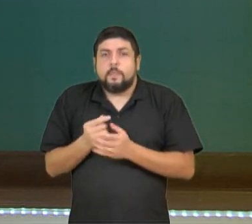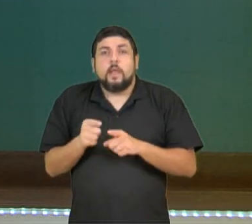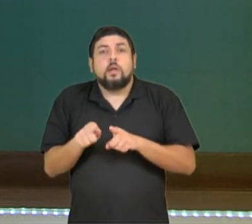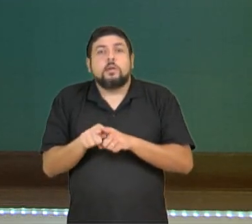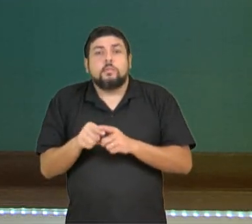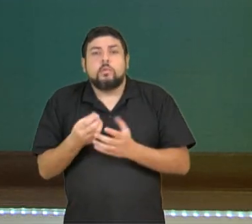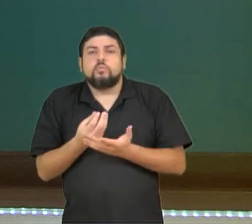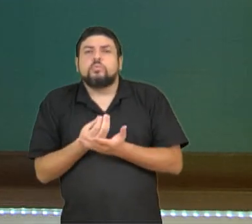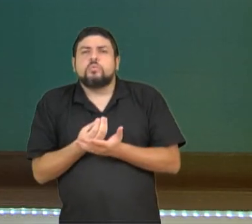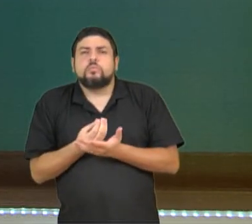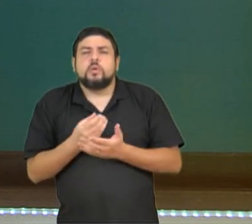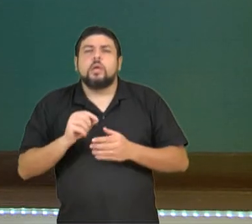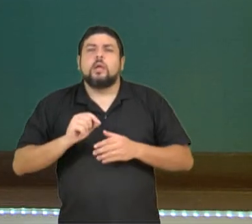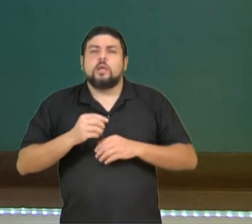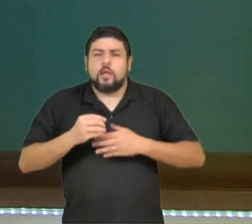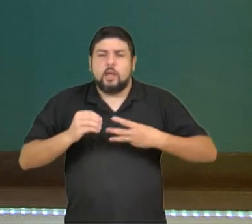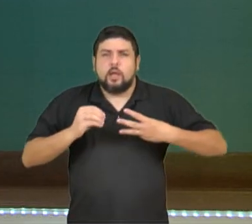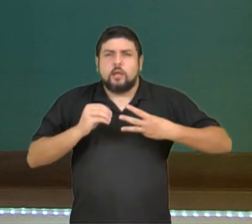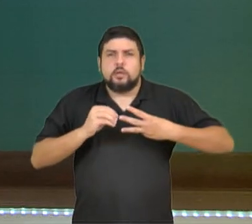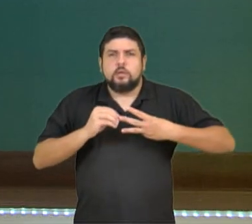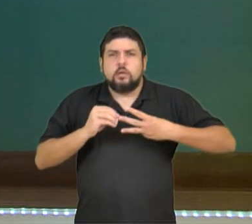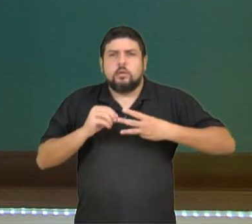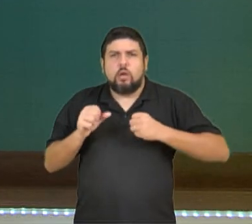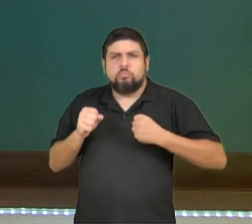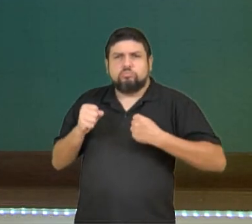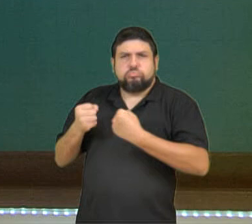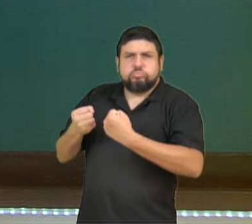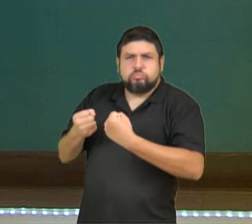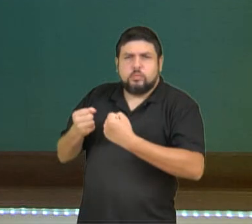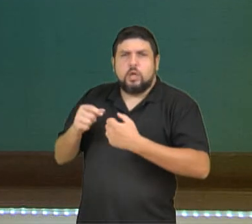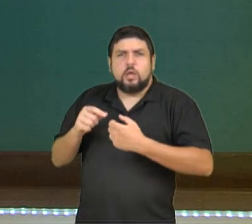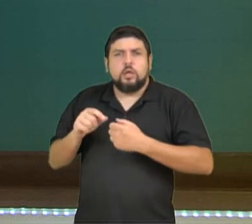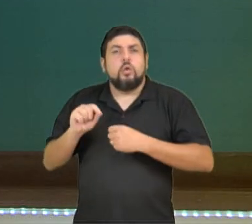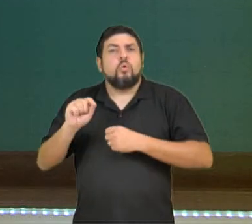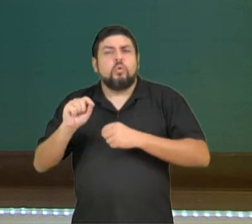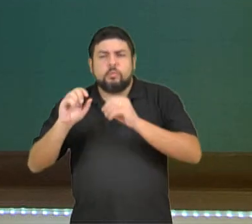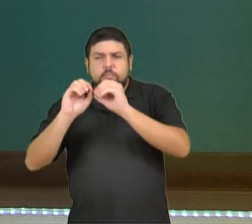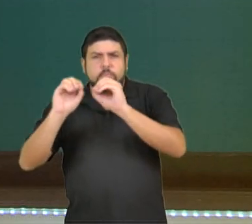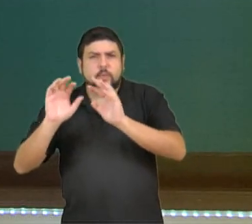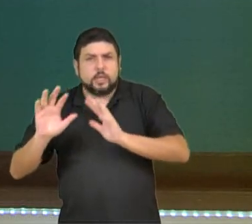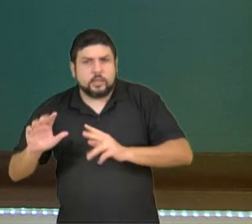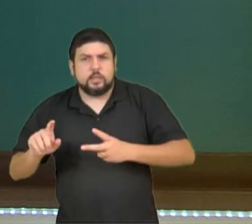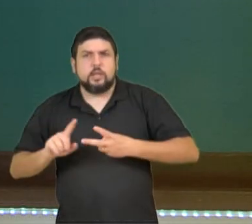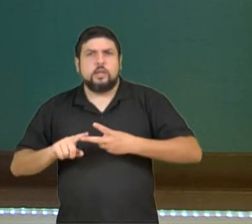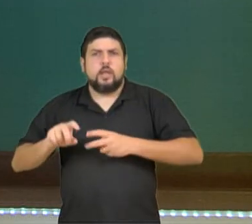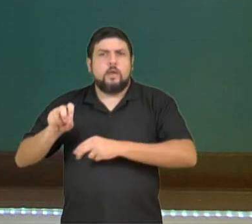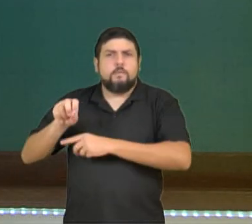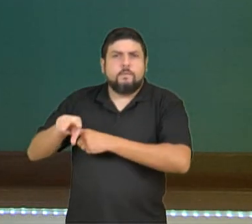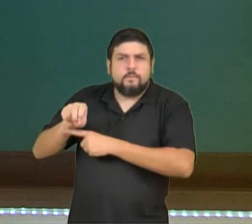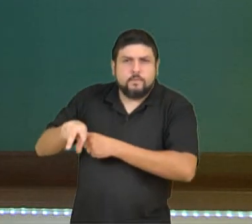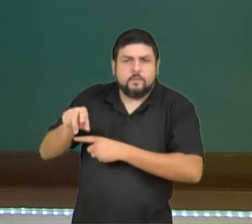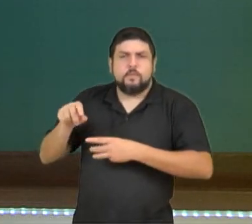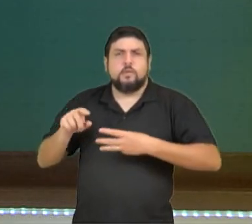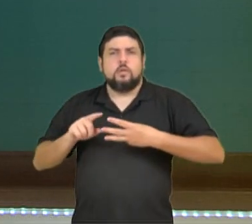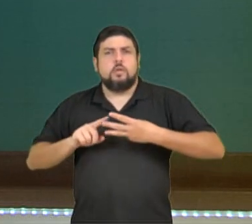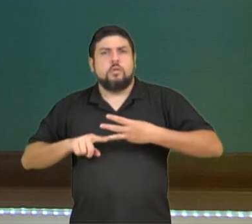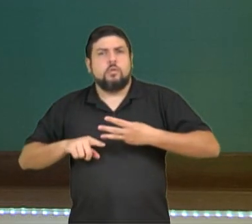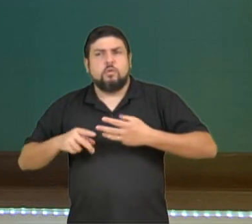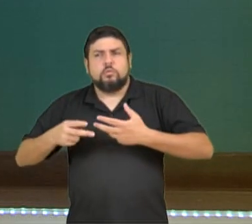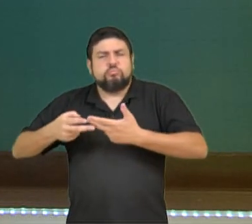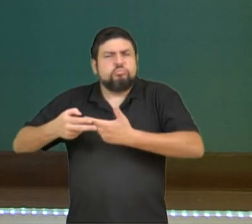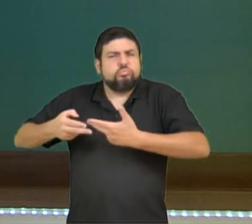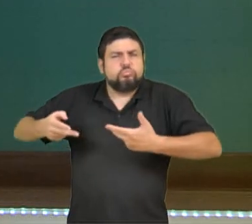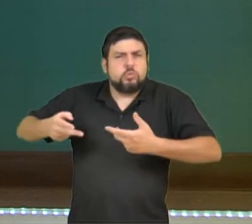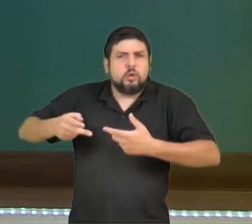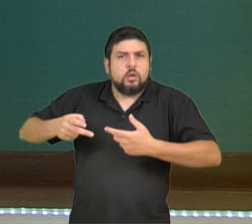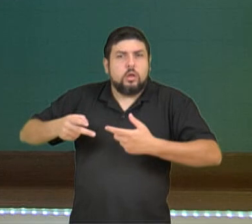de defesa, células para combater possíveis bactérias, vírus, partículas que são vistas